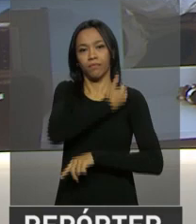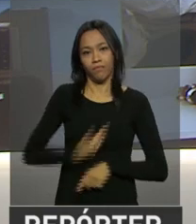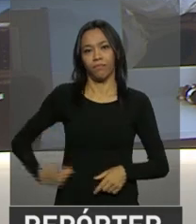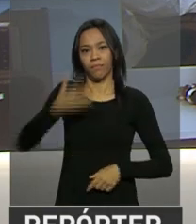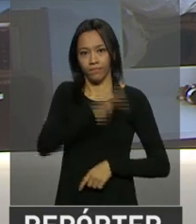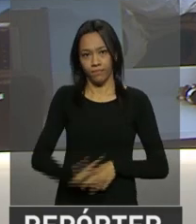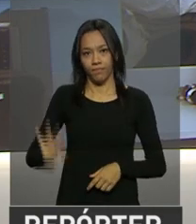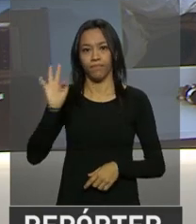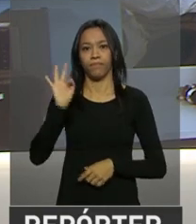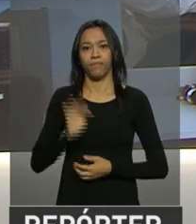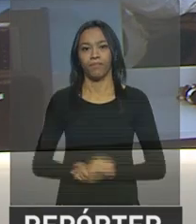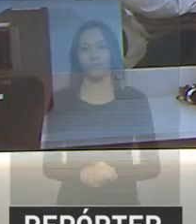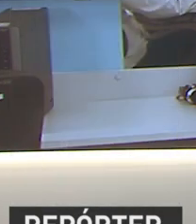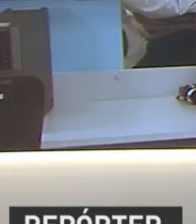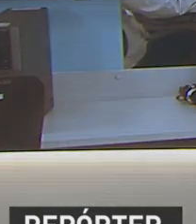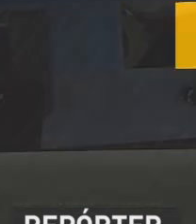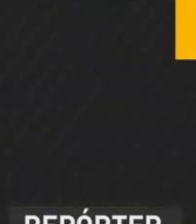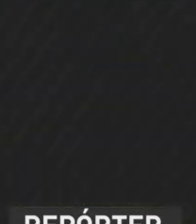Governo